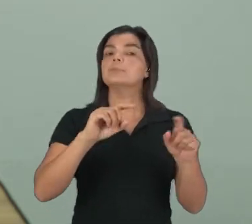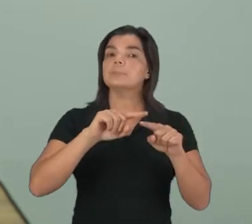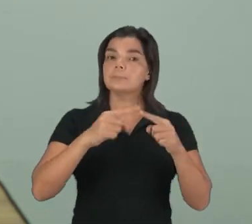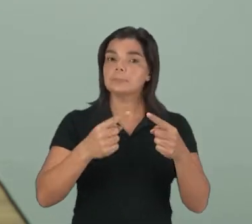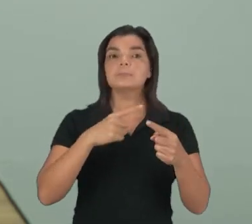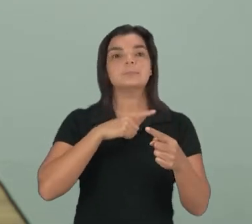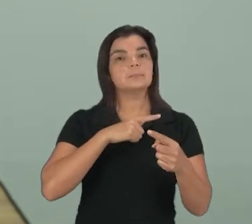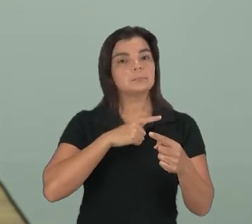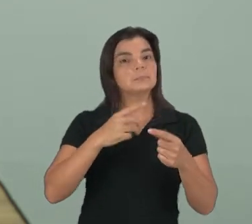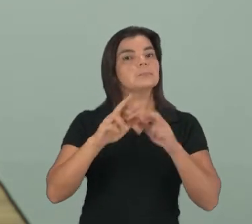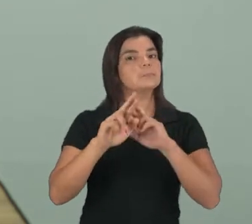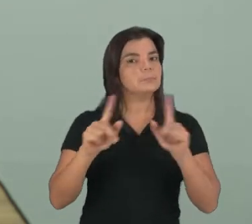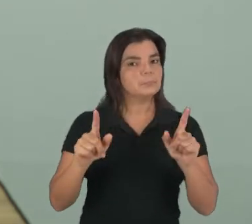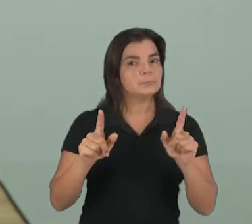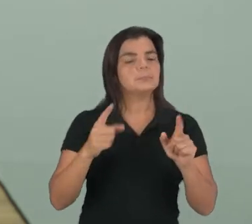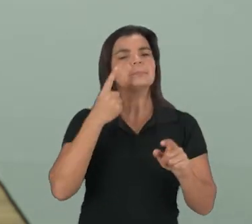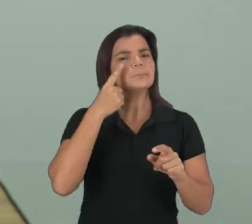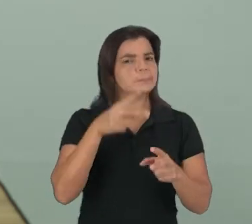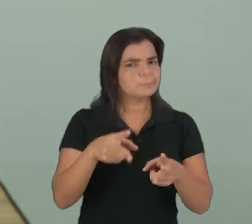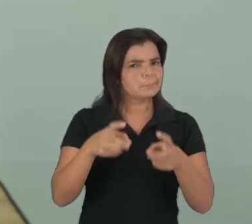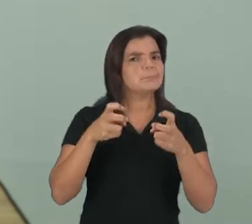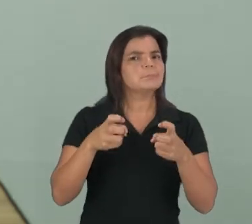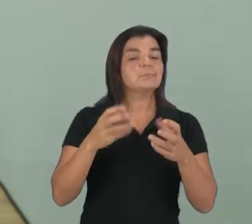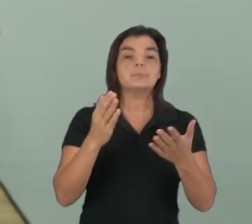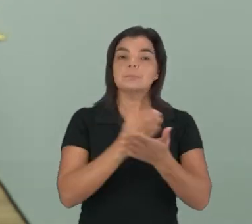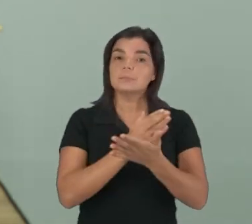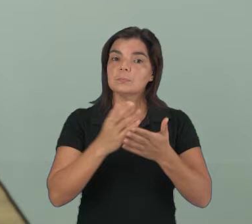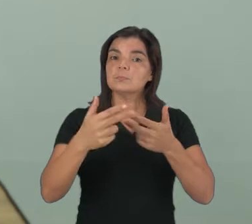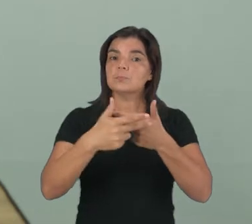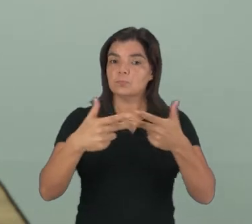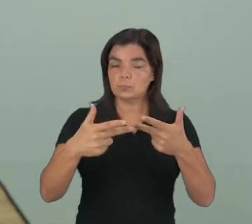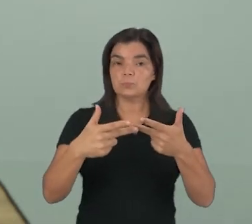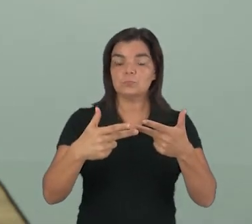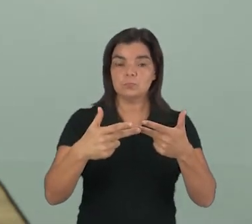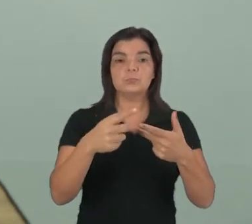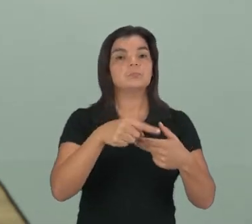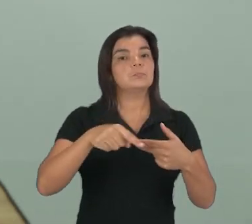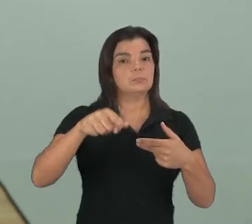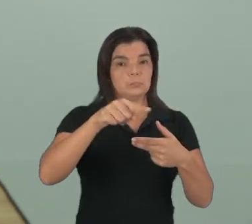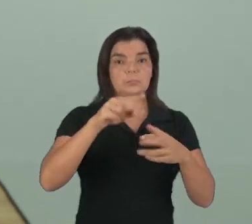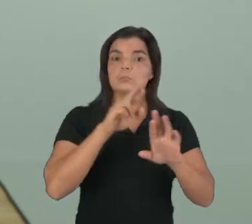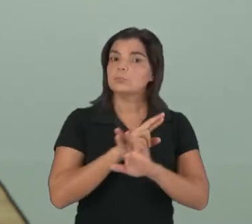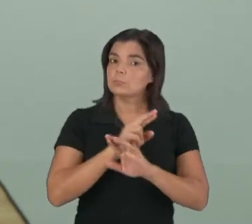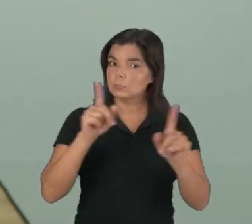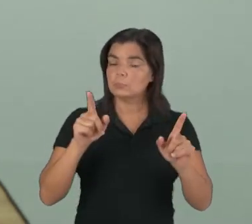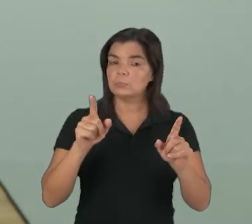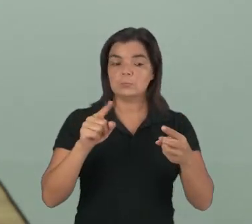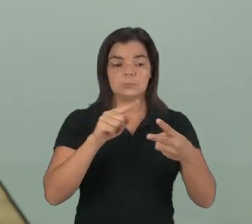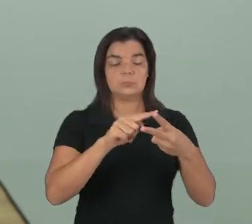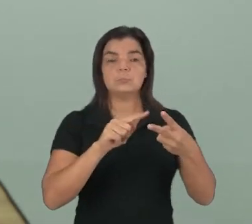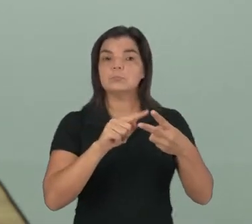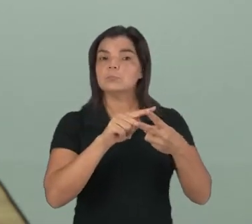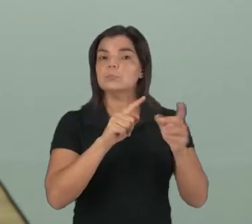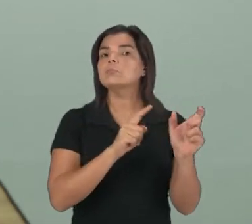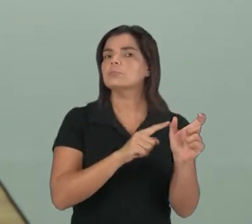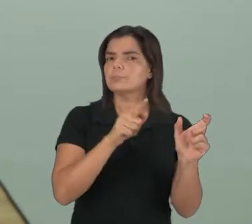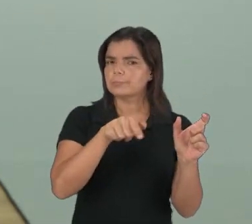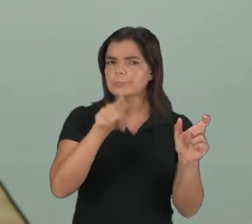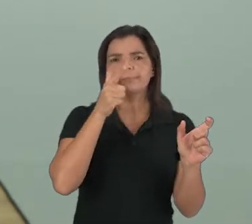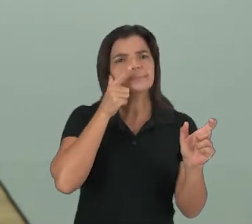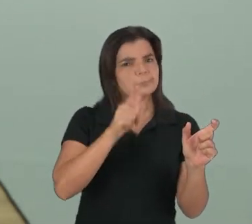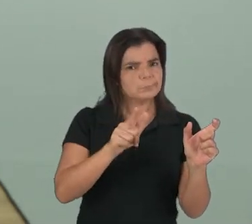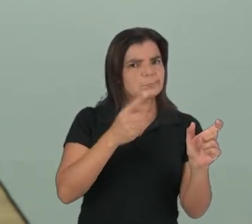algo diferente. Você conseguiu perceber aí de casa? Tem algum elemento, tem algo ali que está diferenciando essas duas palavrinhas. Você